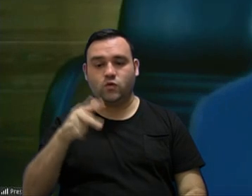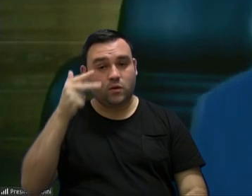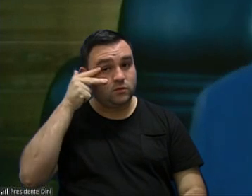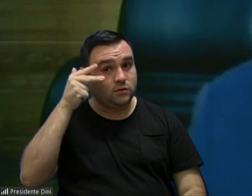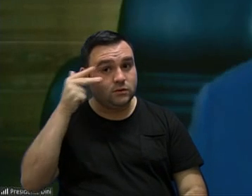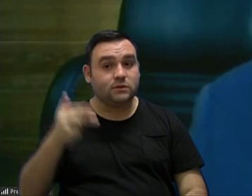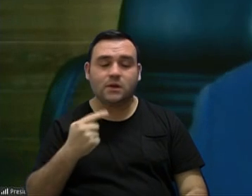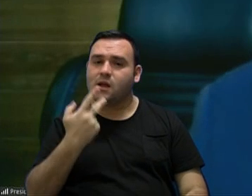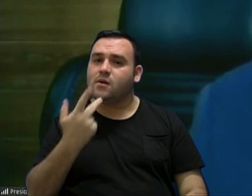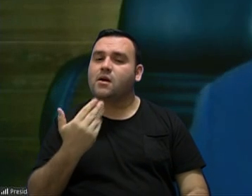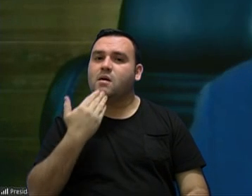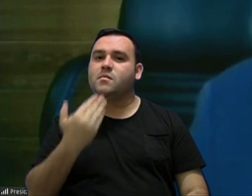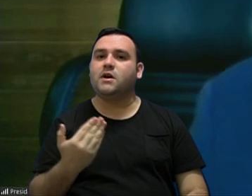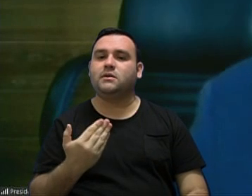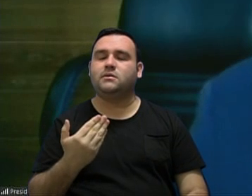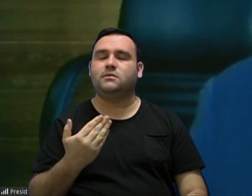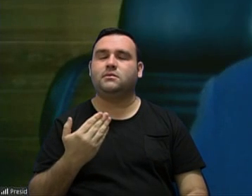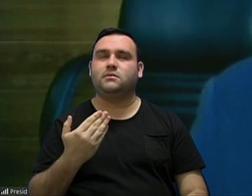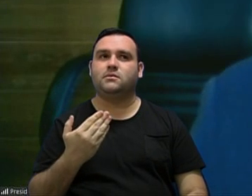Donizete